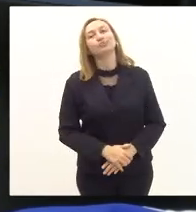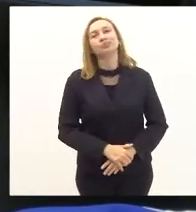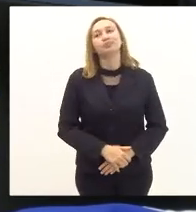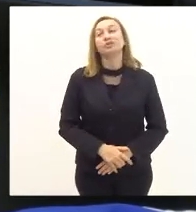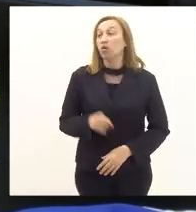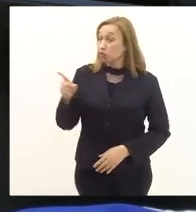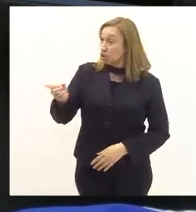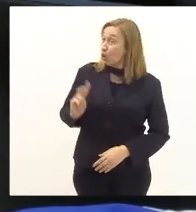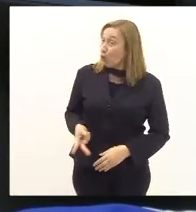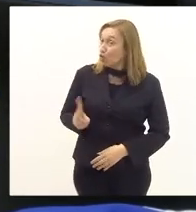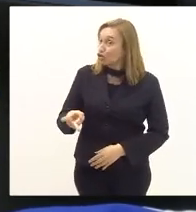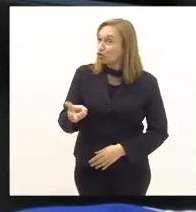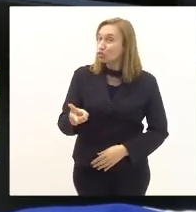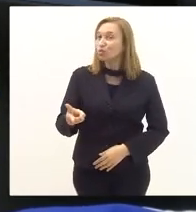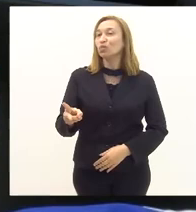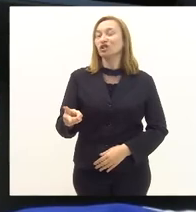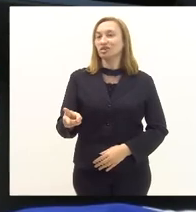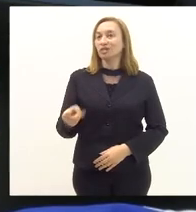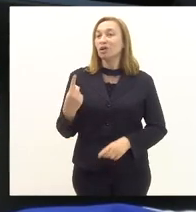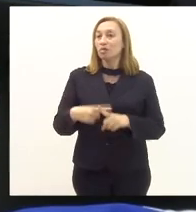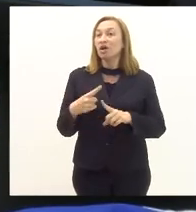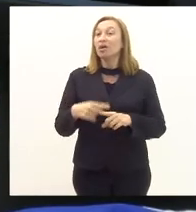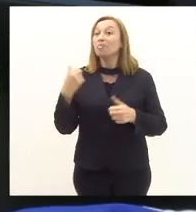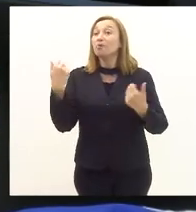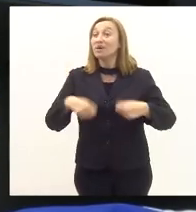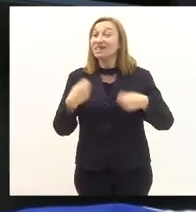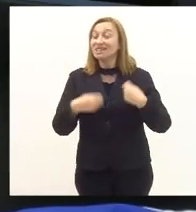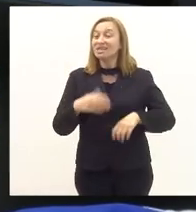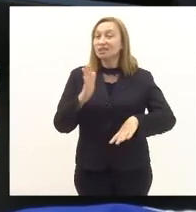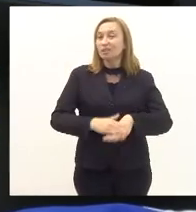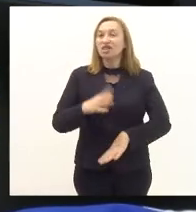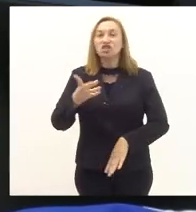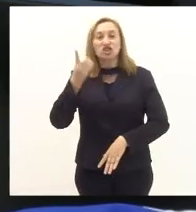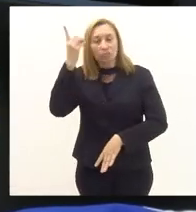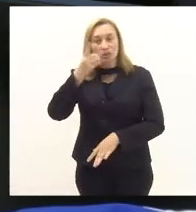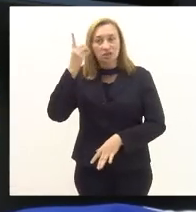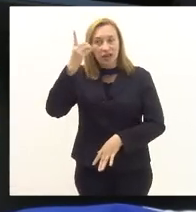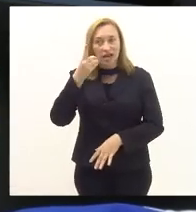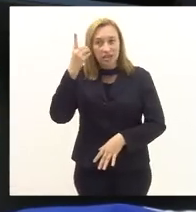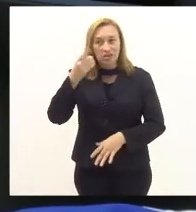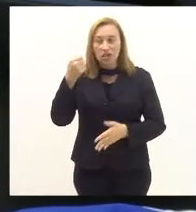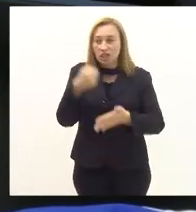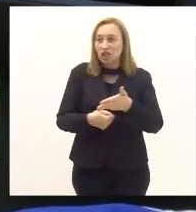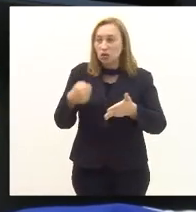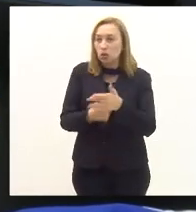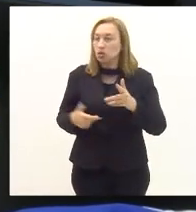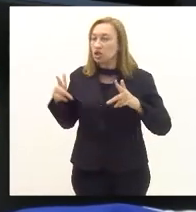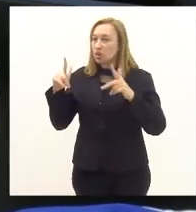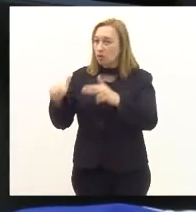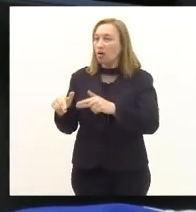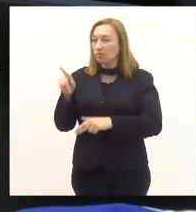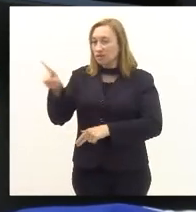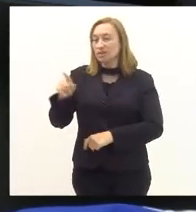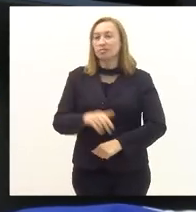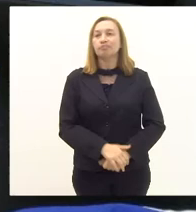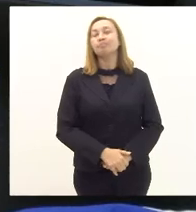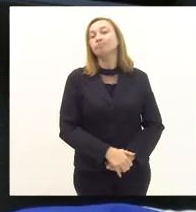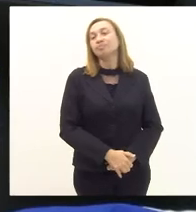você continue com essa bandeira, porque precisamos de deputados que lutem por essa bandeira tão